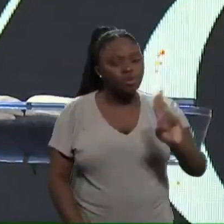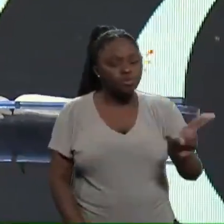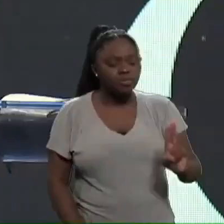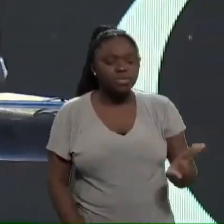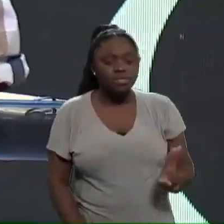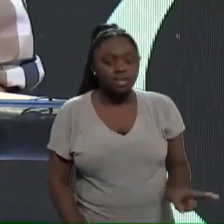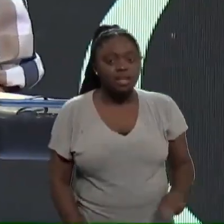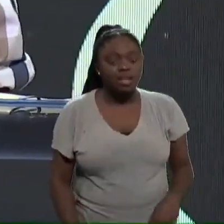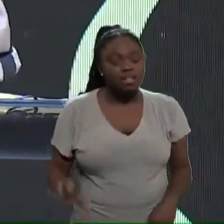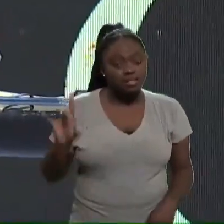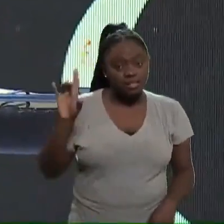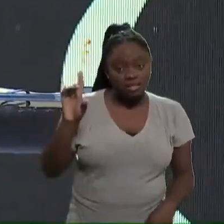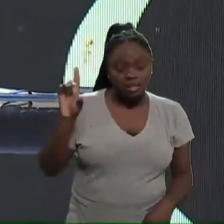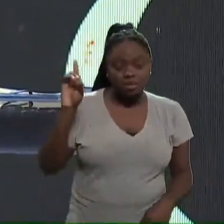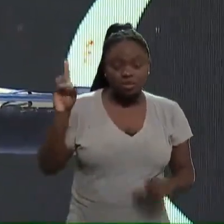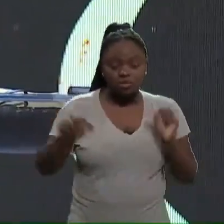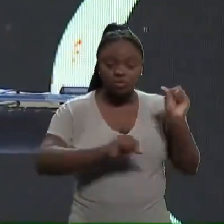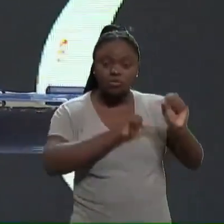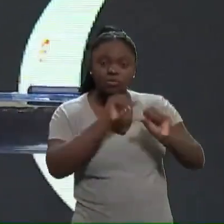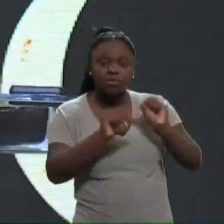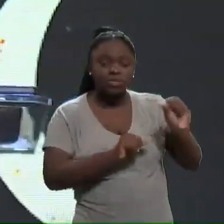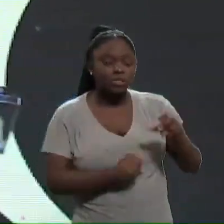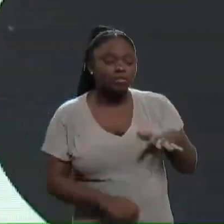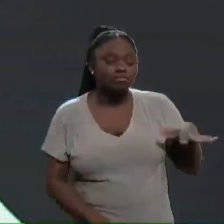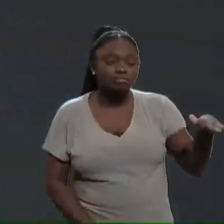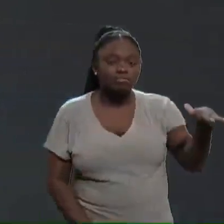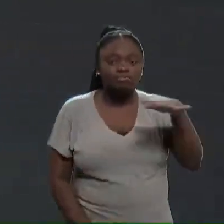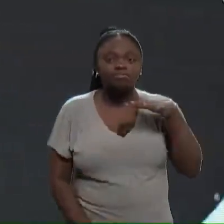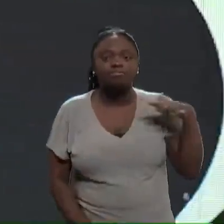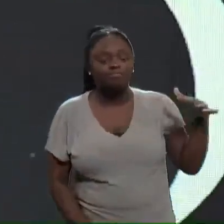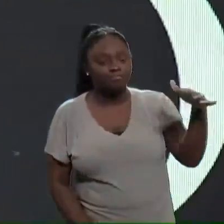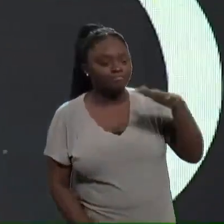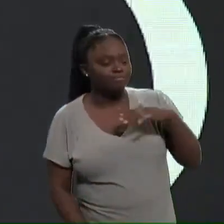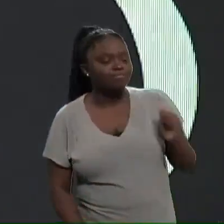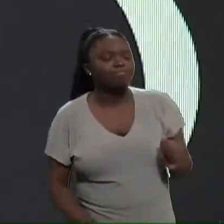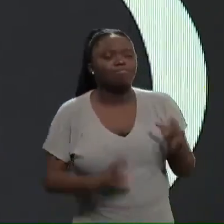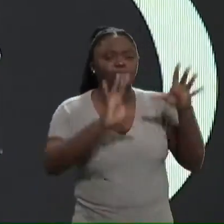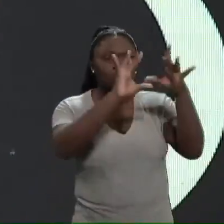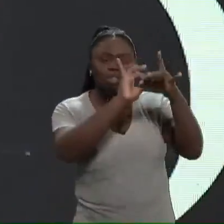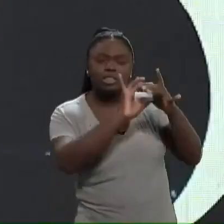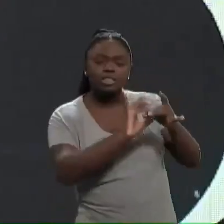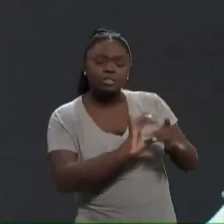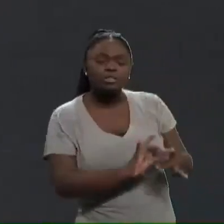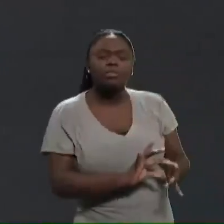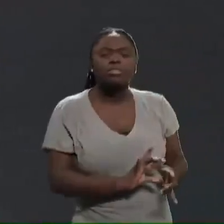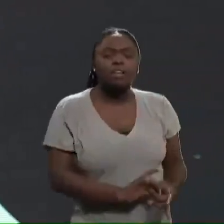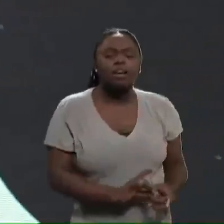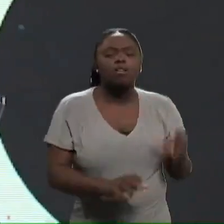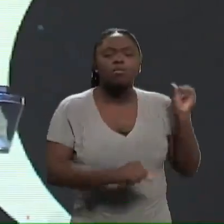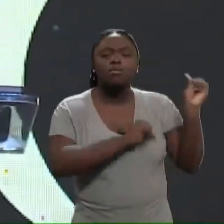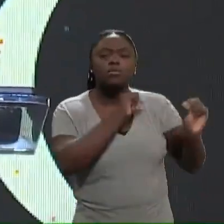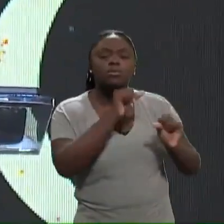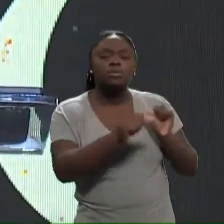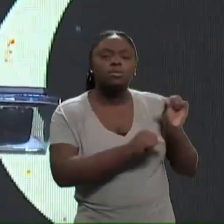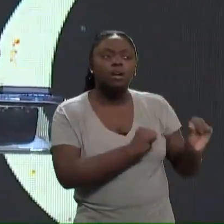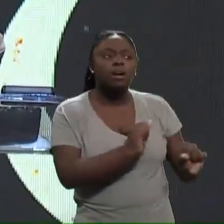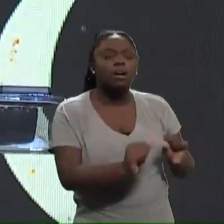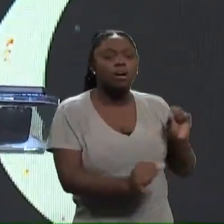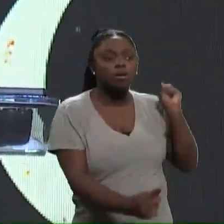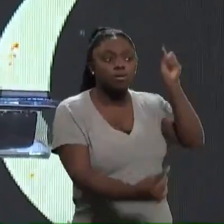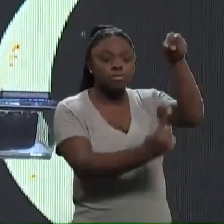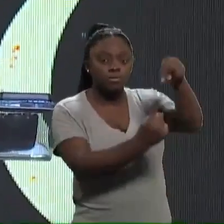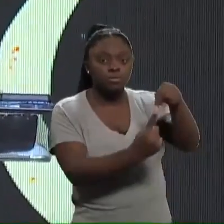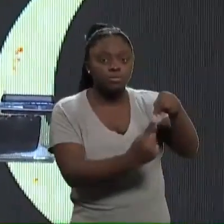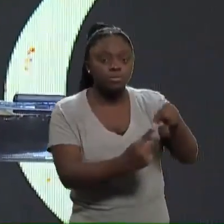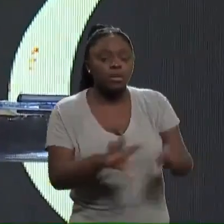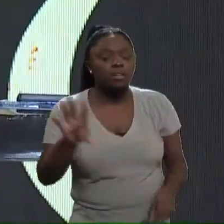é especialista em mudar cenários? Deus é especialista em mudar contextos? Deus é especialista em mudar destinos?